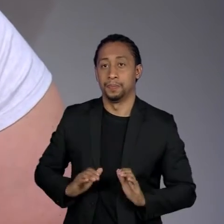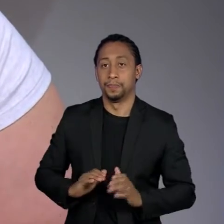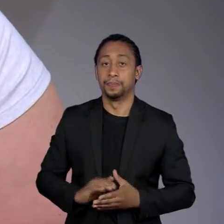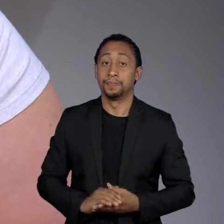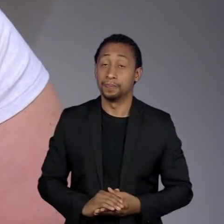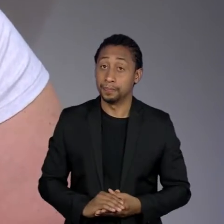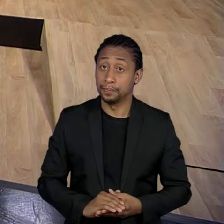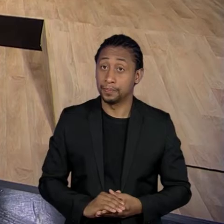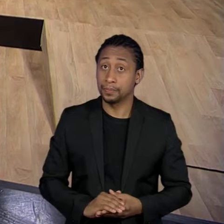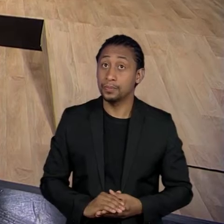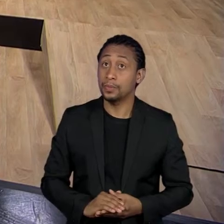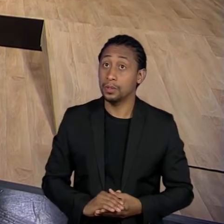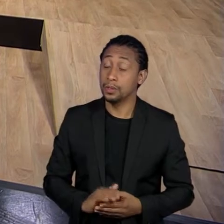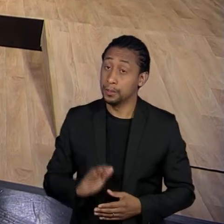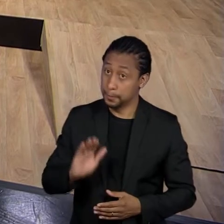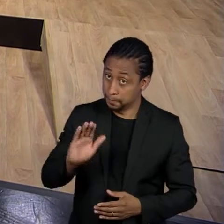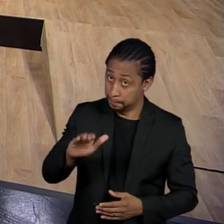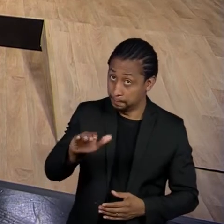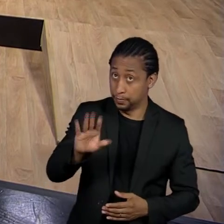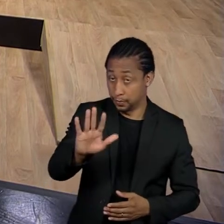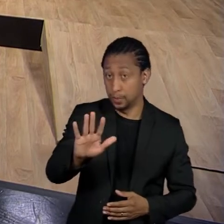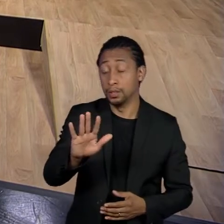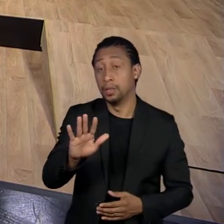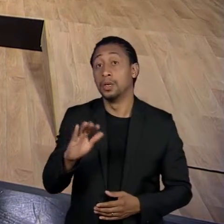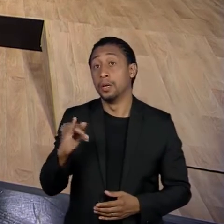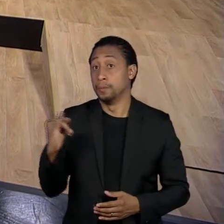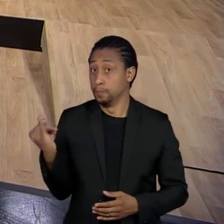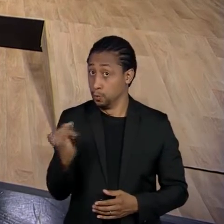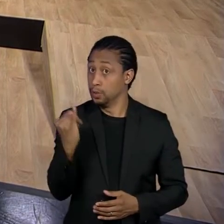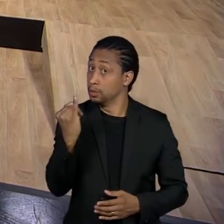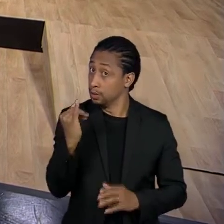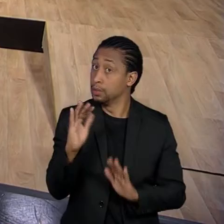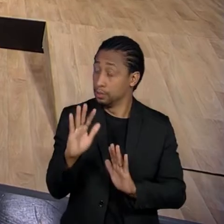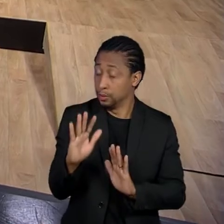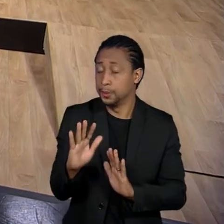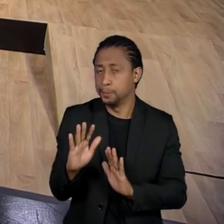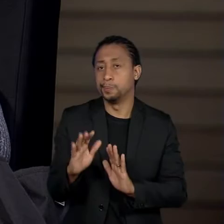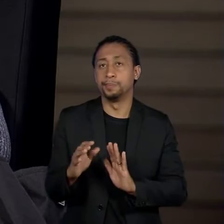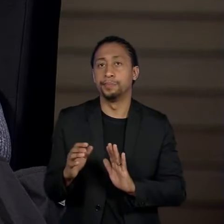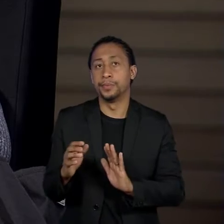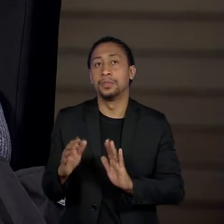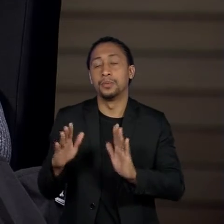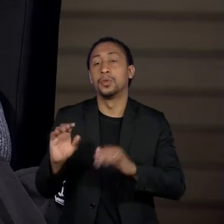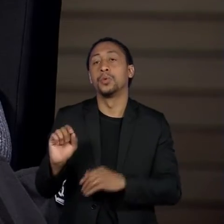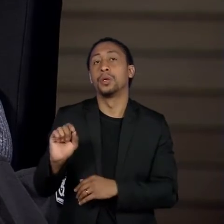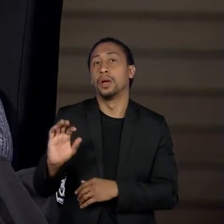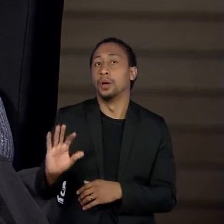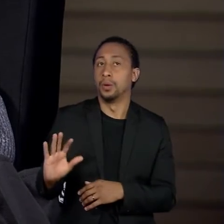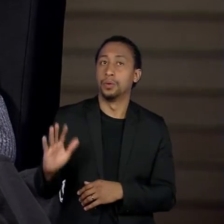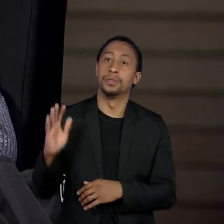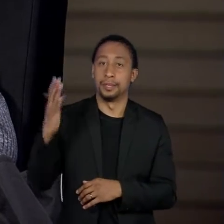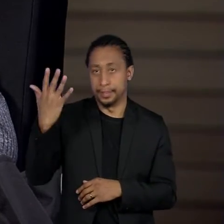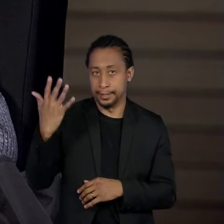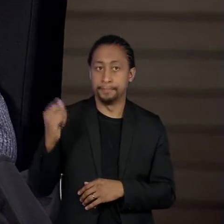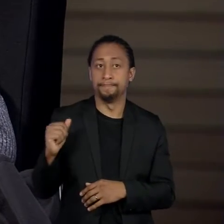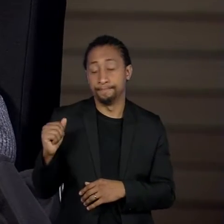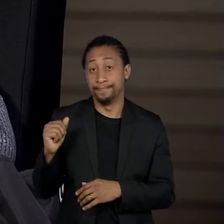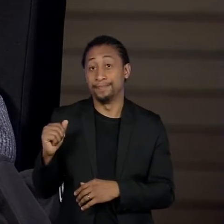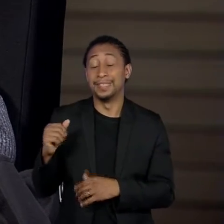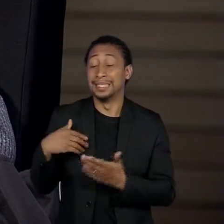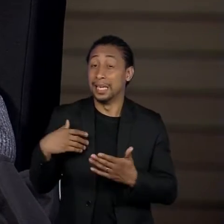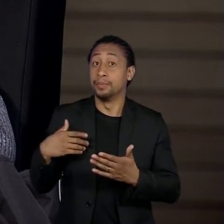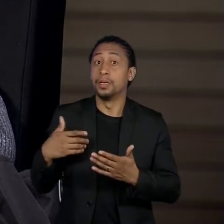importante, eu puxo para o meu lado, porque assim, a rampa, ela só vai existir em